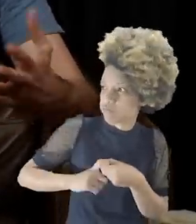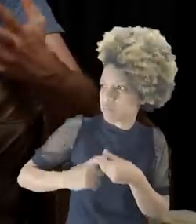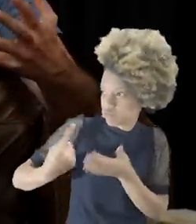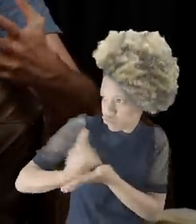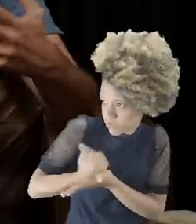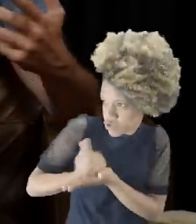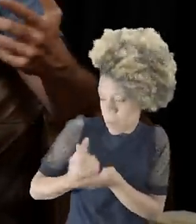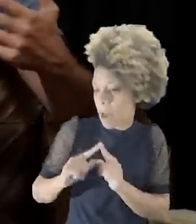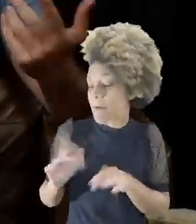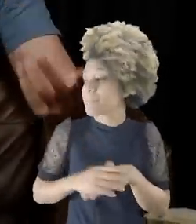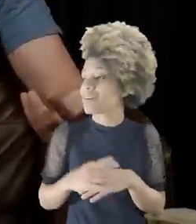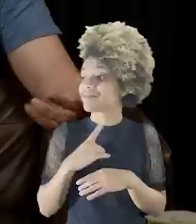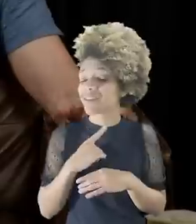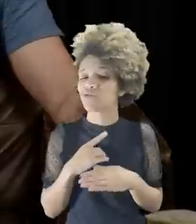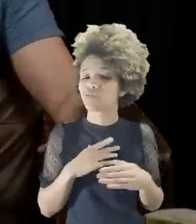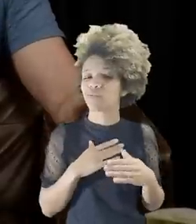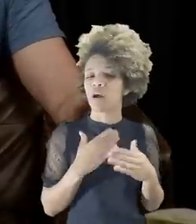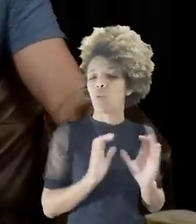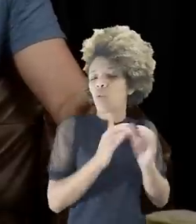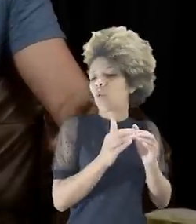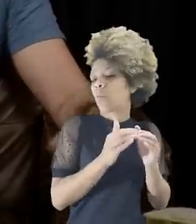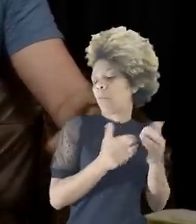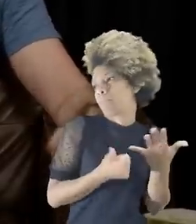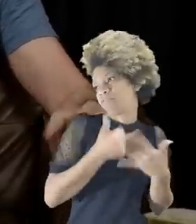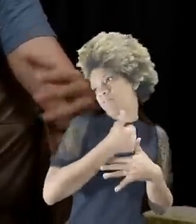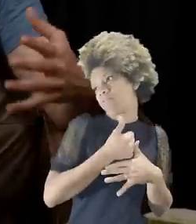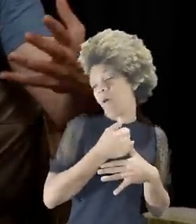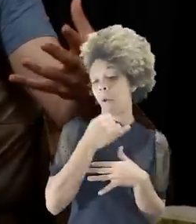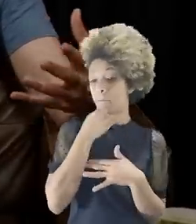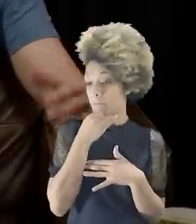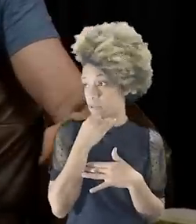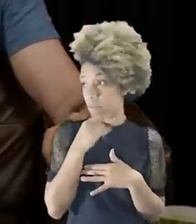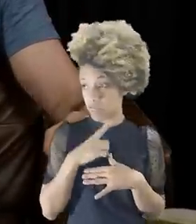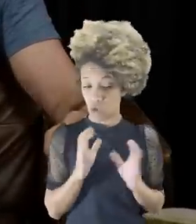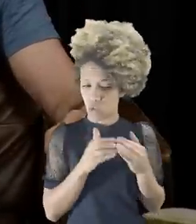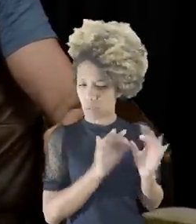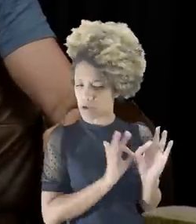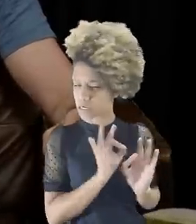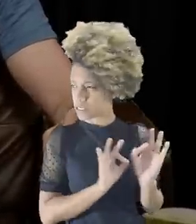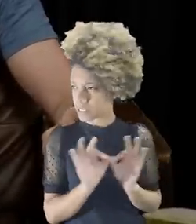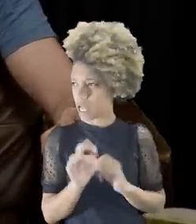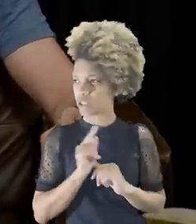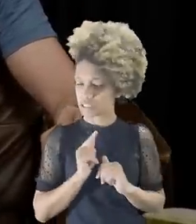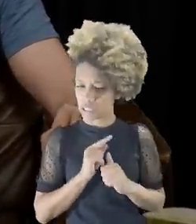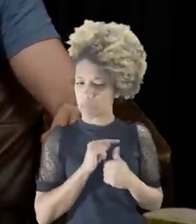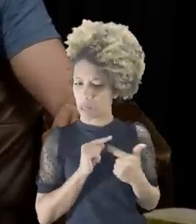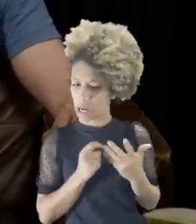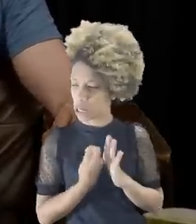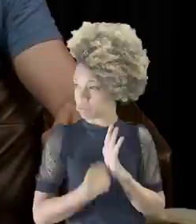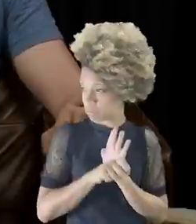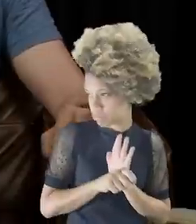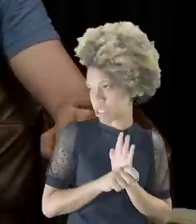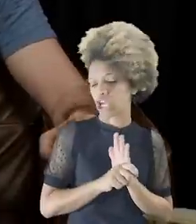às vezes acaba sendo um pouco elitizado porque os clubes que são mais organizados que tem um dinheiro para poder escrever os